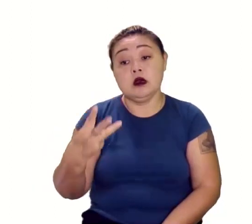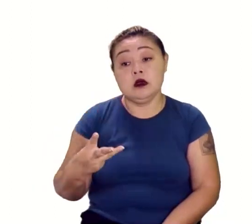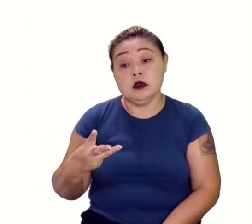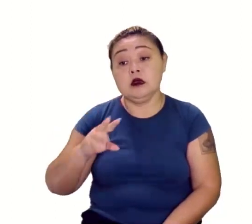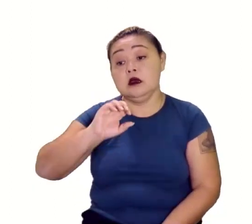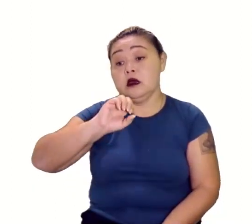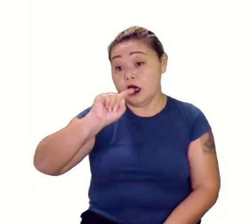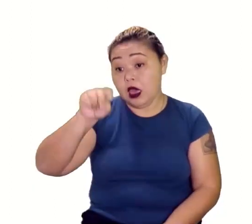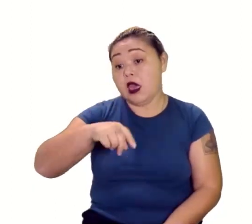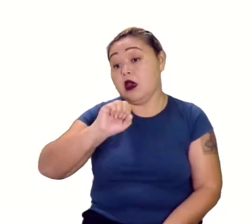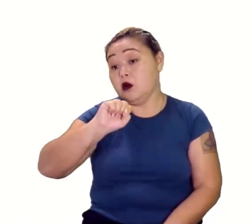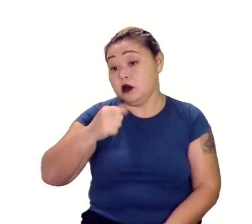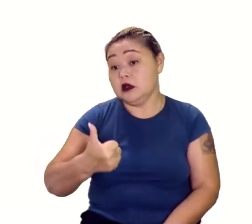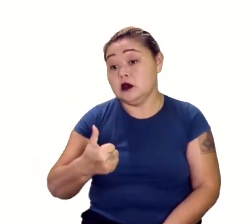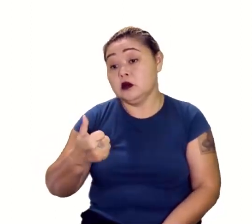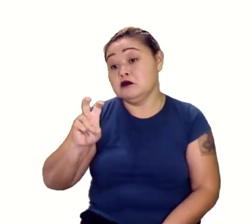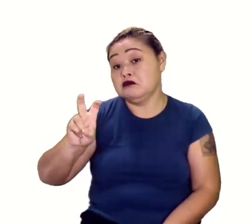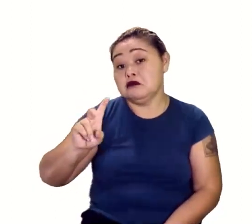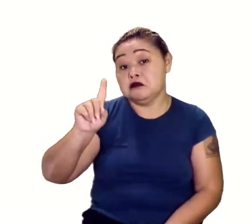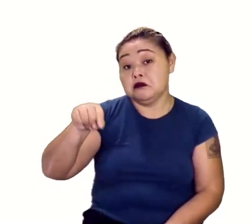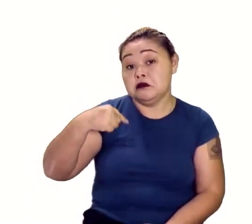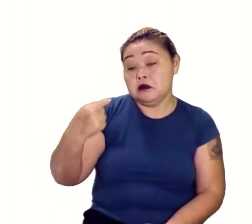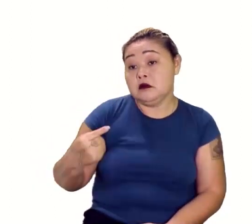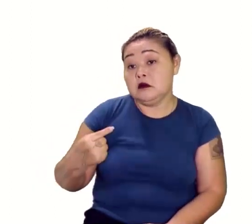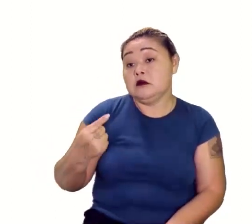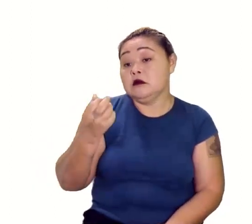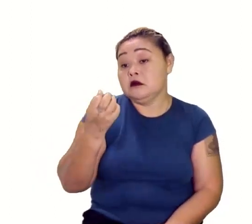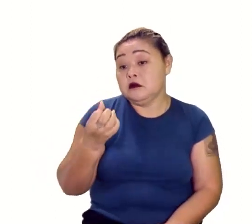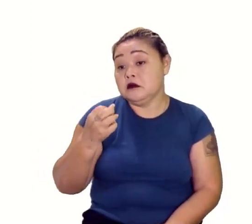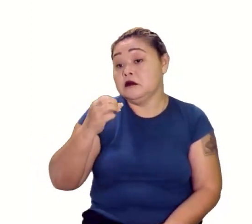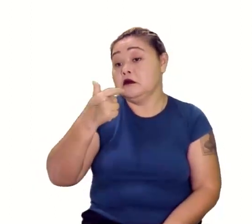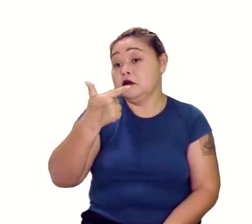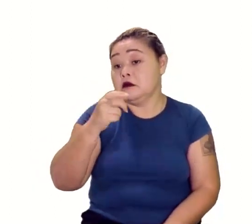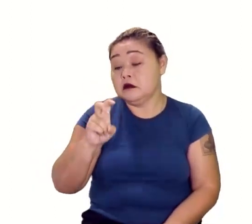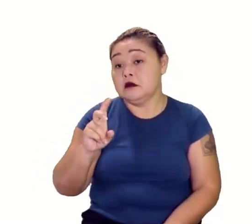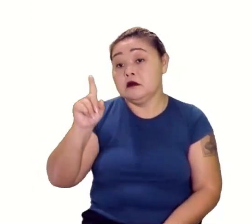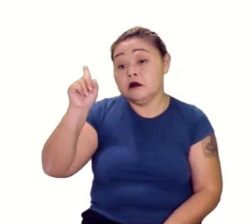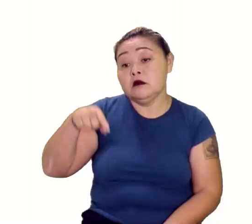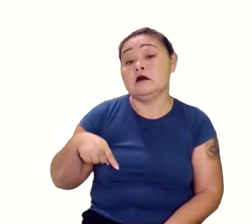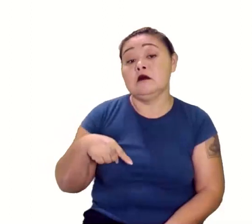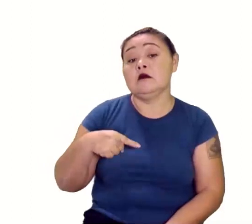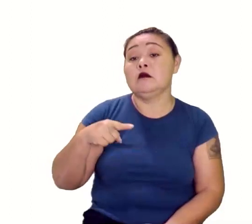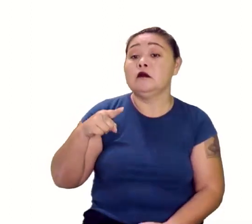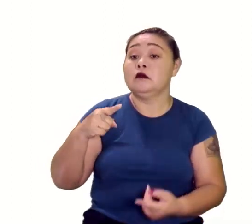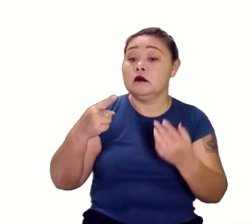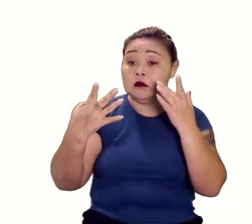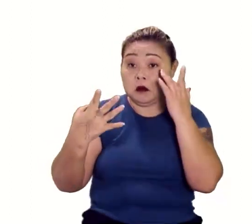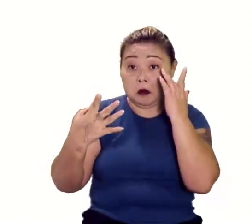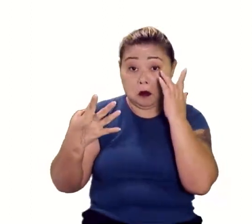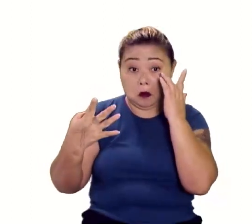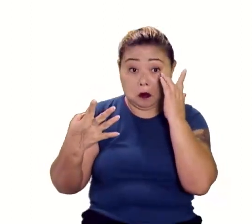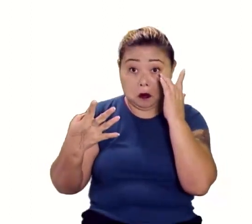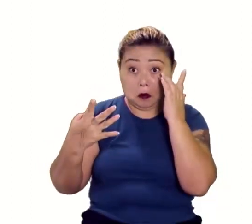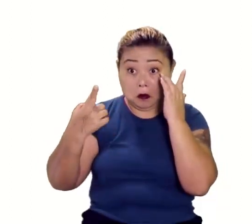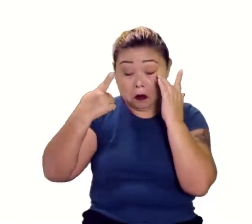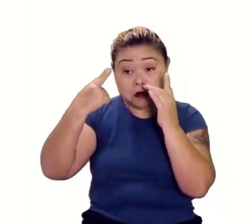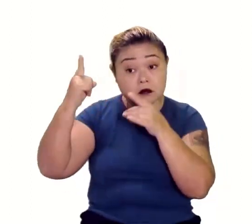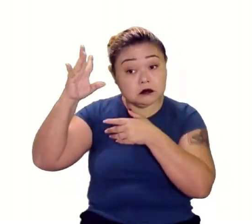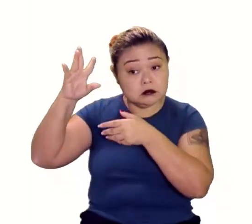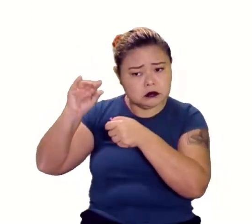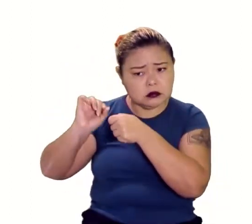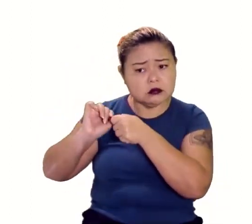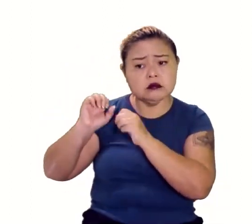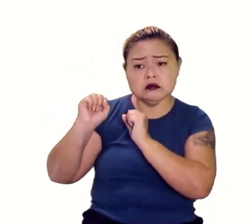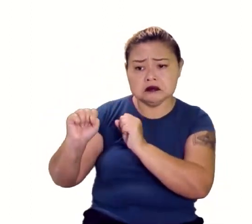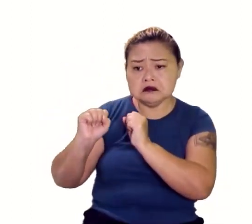3 é 81. O 5 vai passar, né? Vai dar 625. Então é o 4. Então essa linha de raciocínio